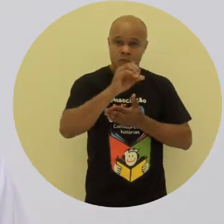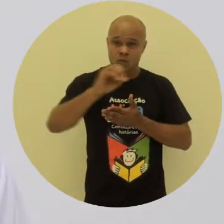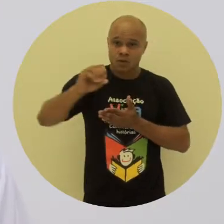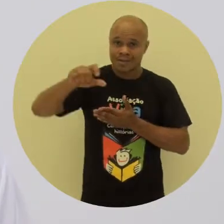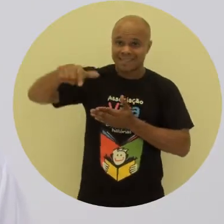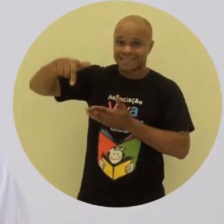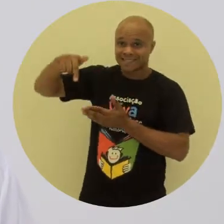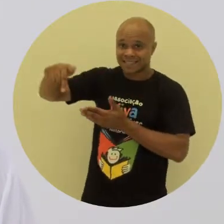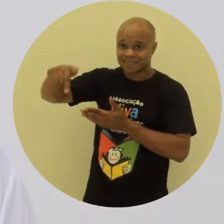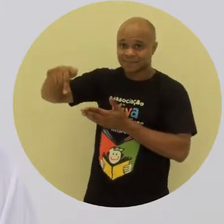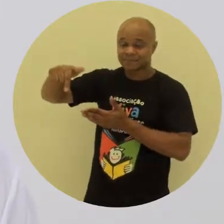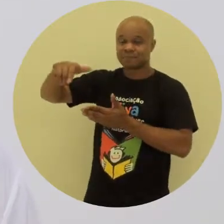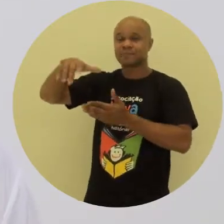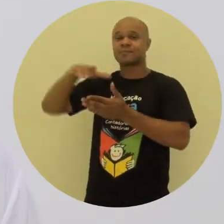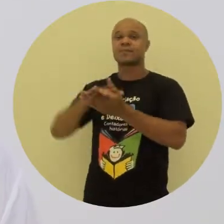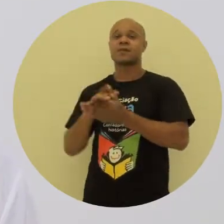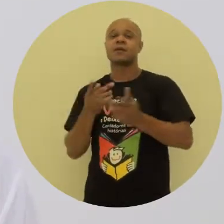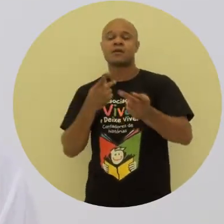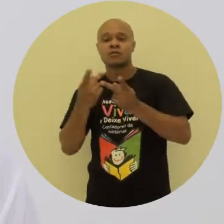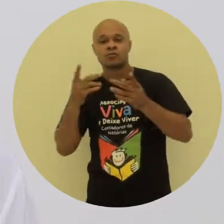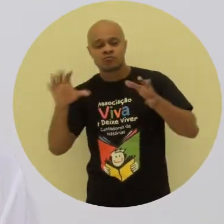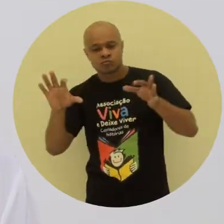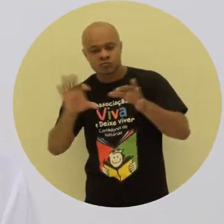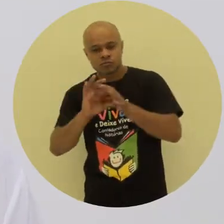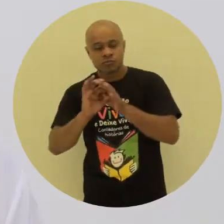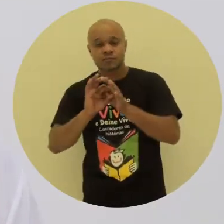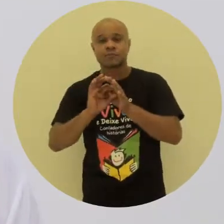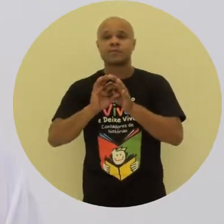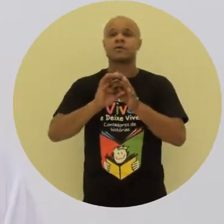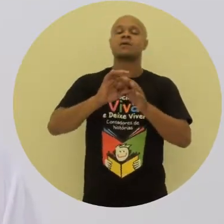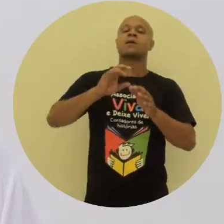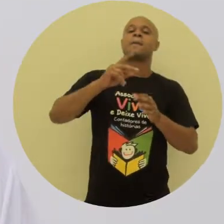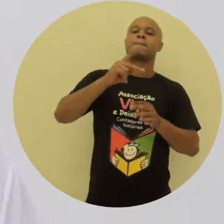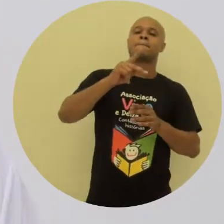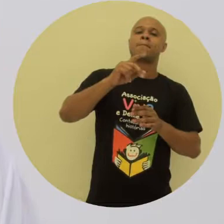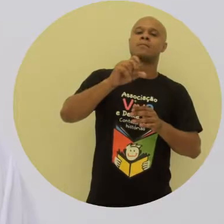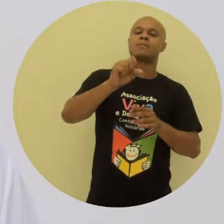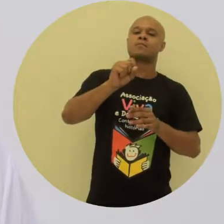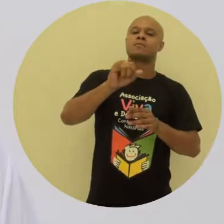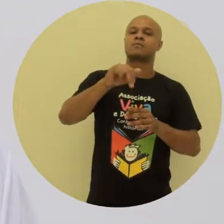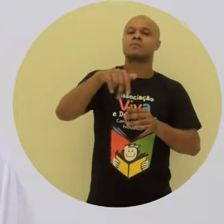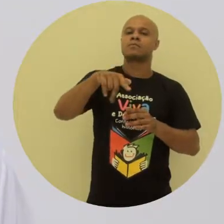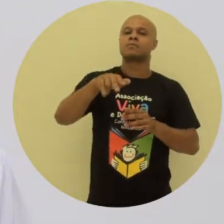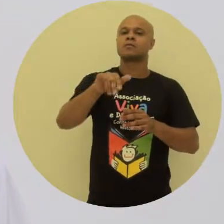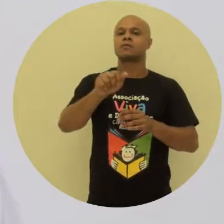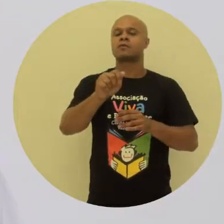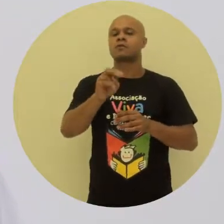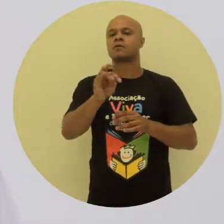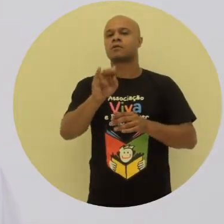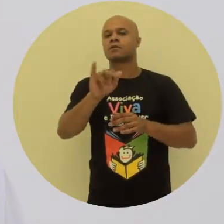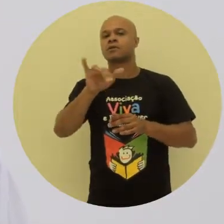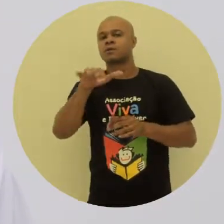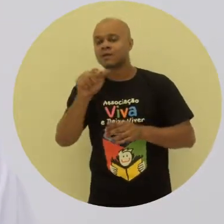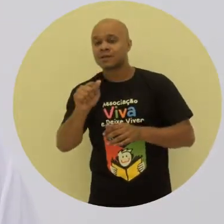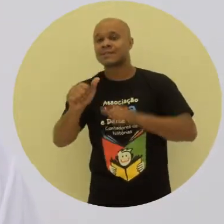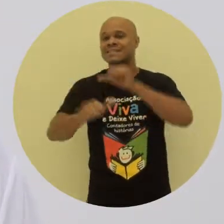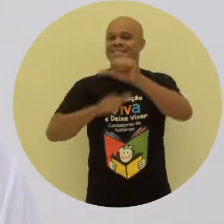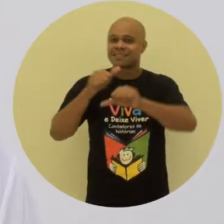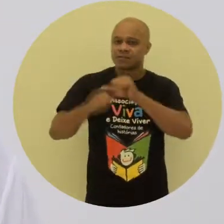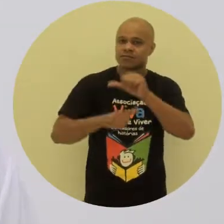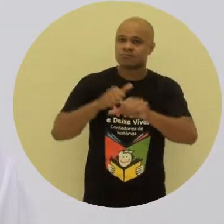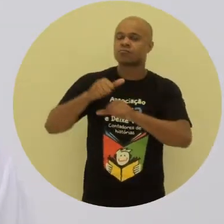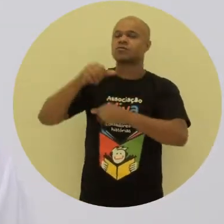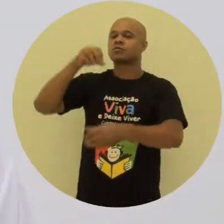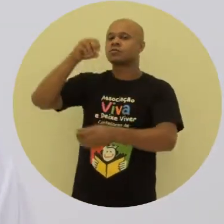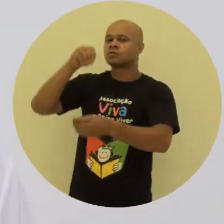2007, a Associação Vive e Deixe Viver, em parceria com o Instituto de Psiquiatria, tem transformado a